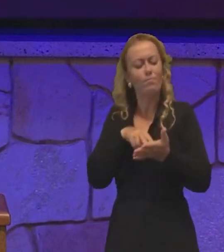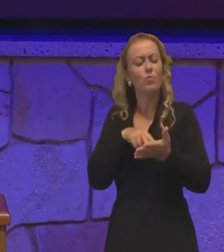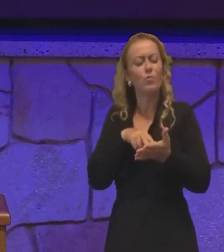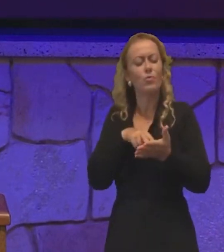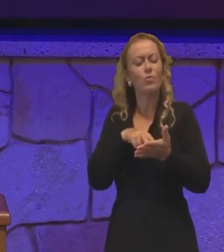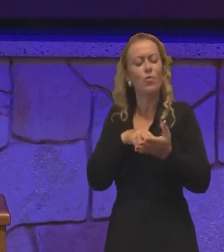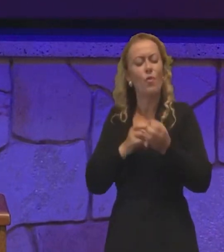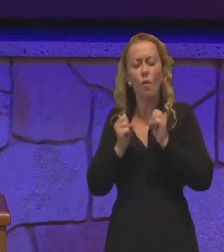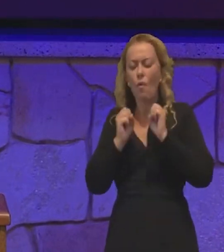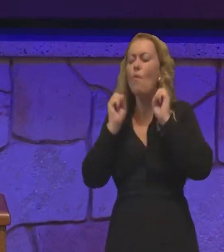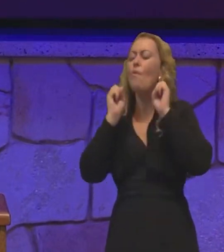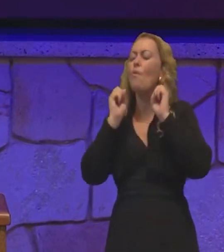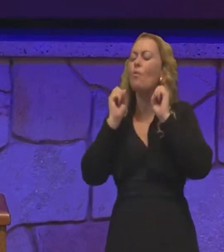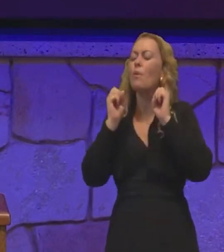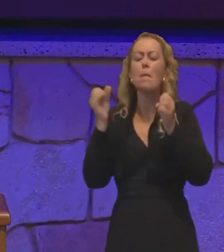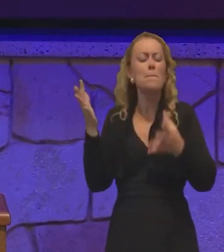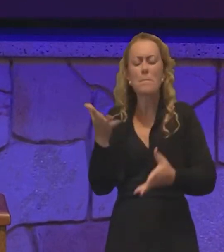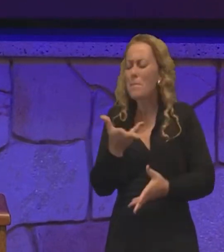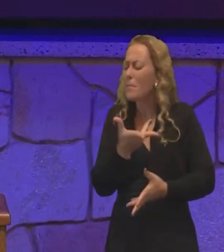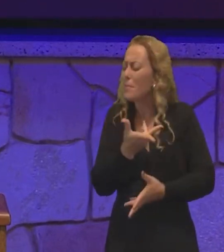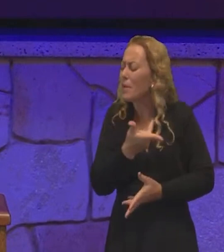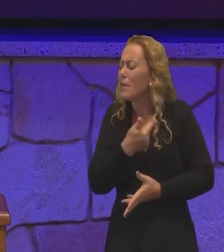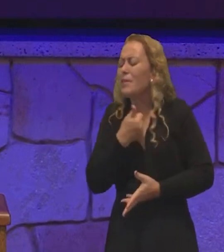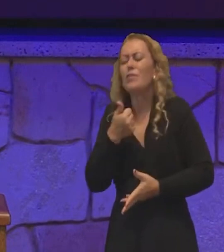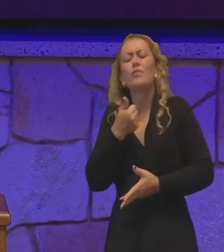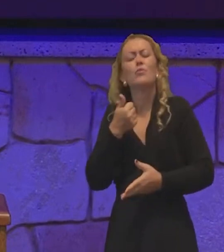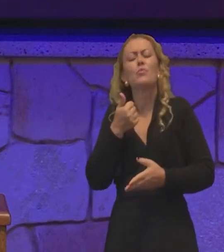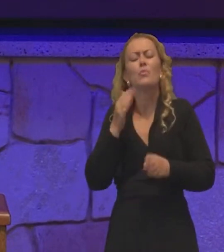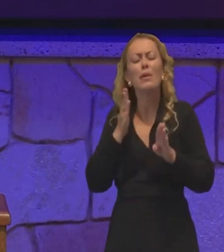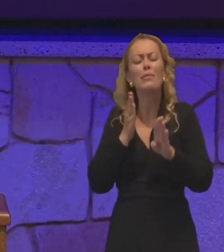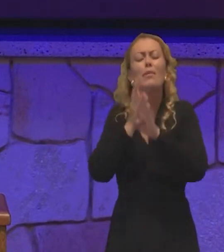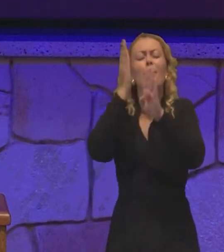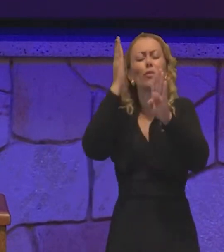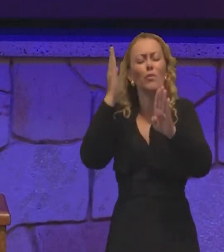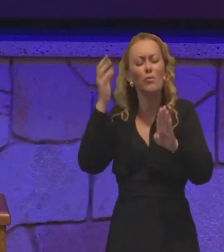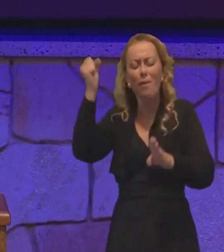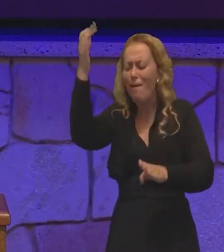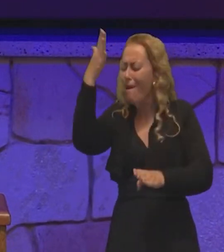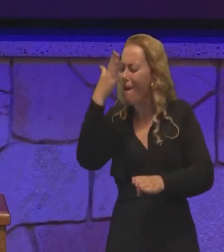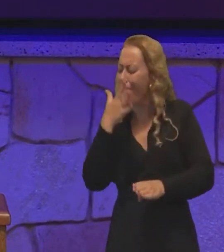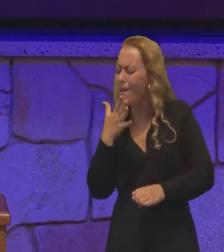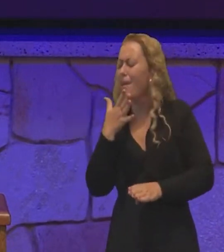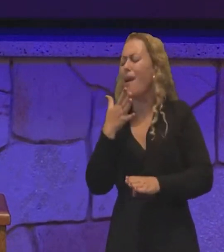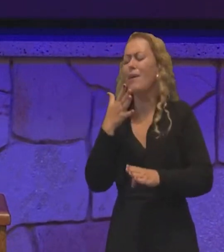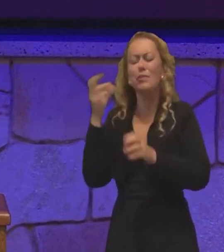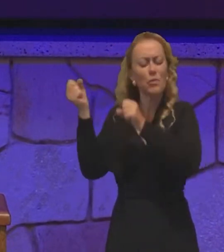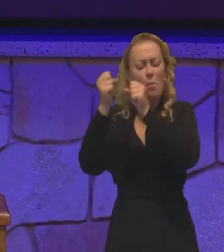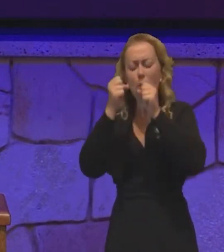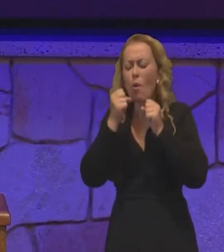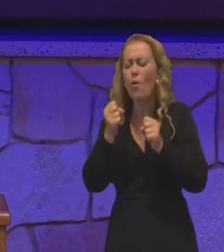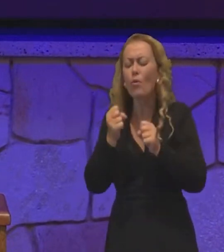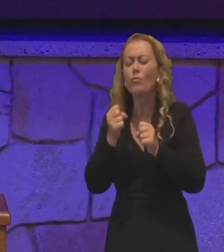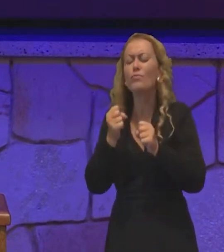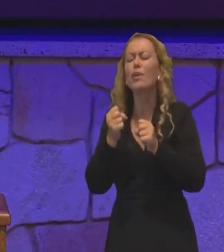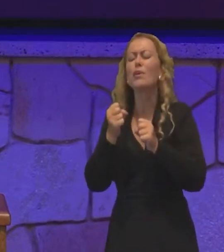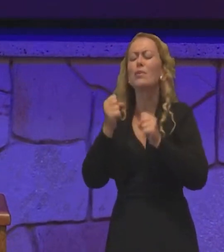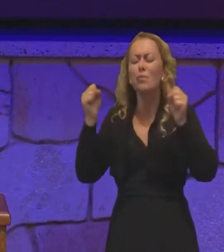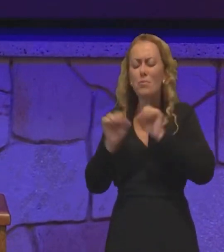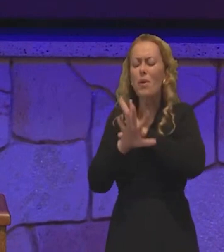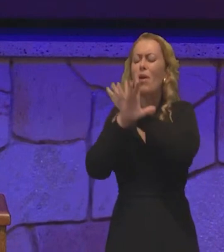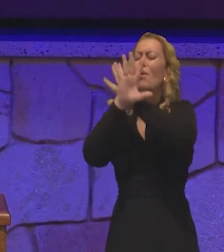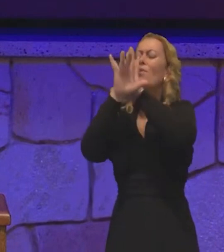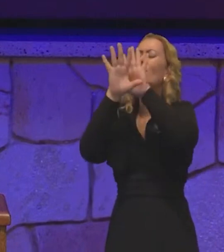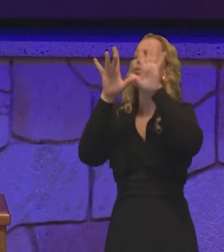fim foi um fim tão maravilhoso, Senhor, tão cheio de graça, tão cheio, Senhor, do teu poder e da tua glória, que